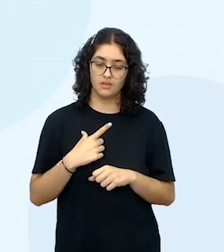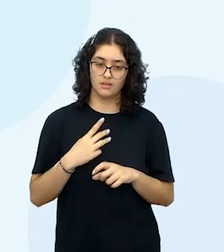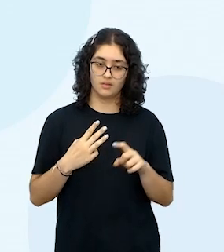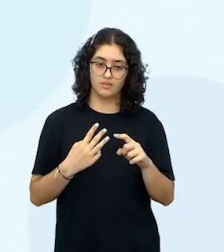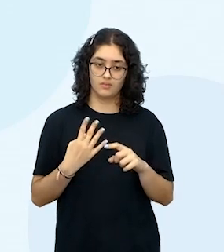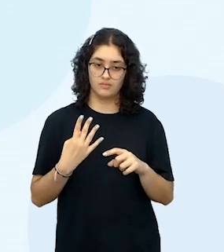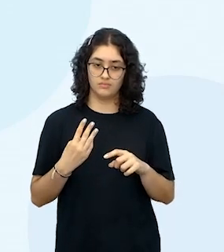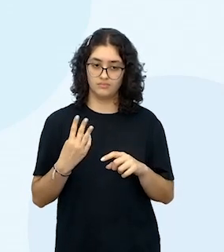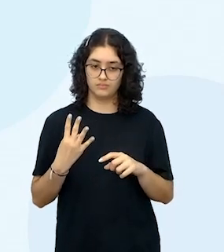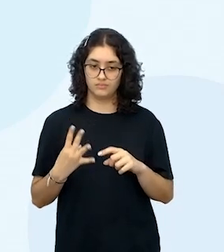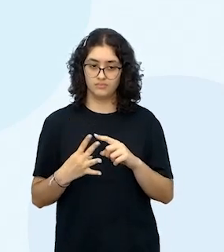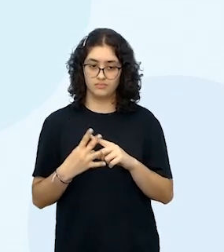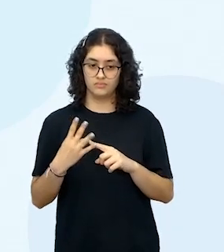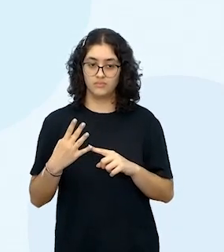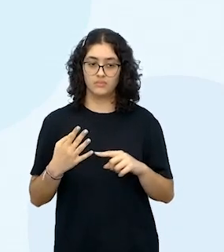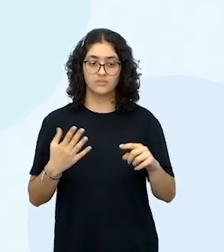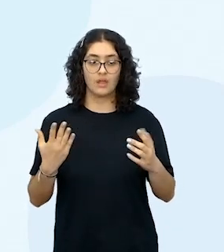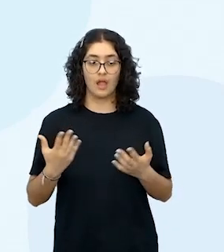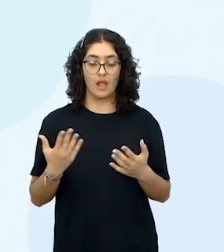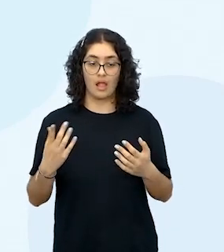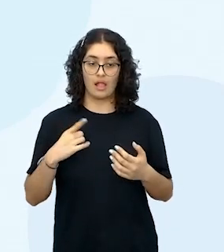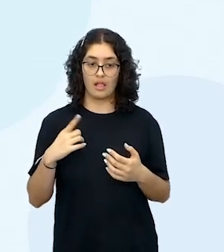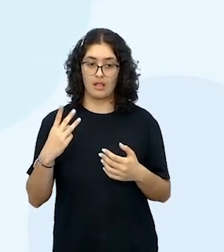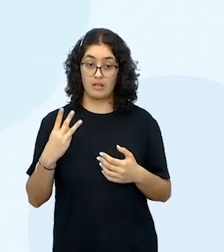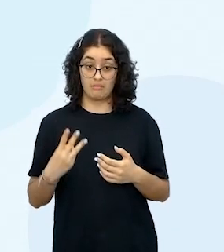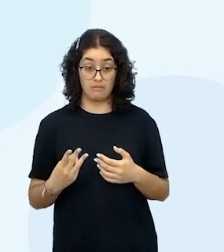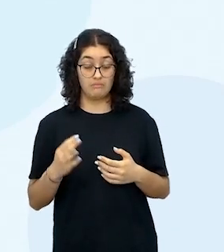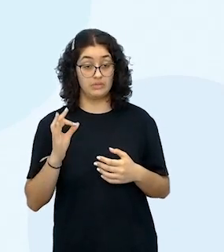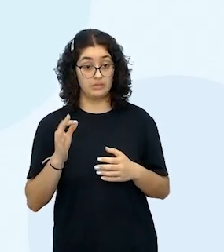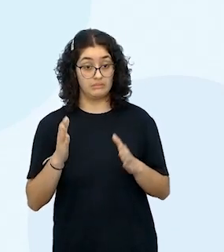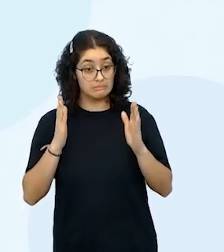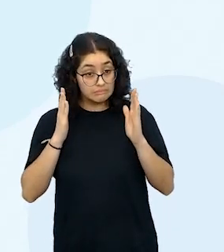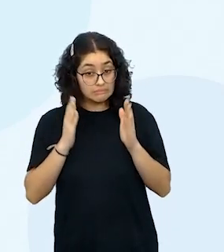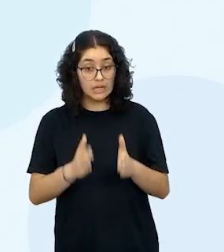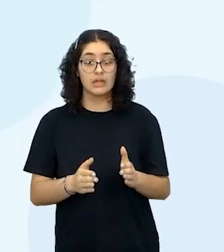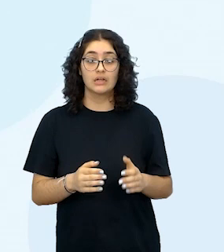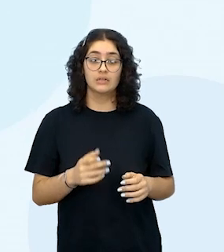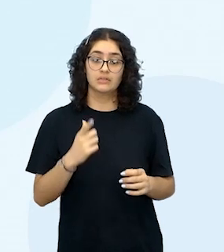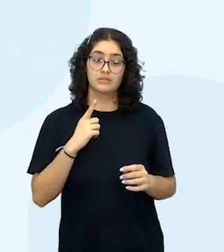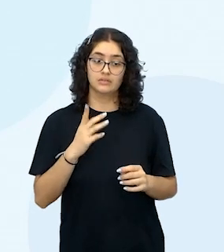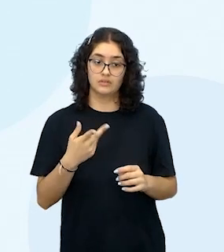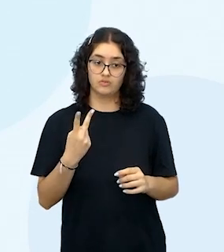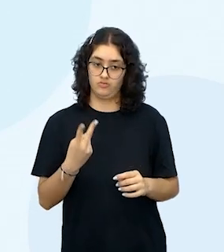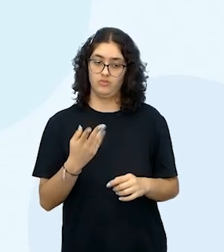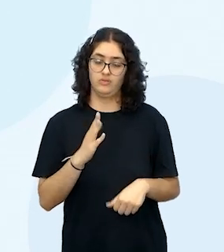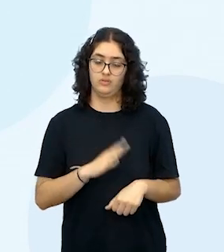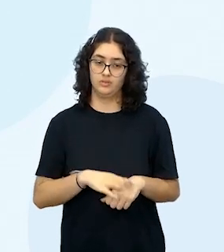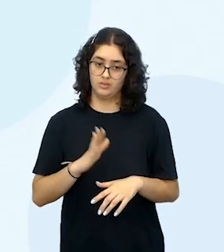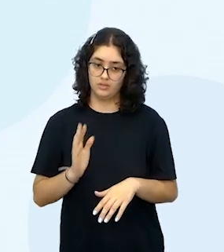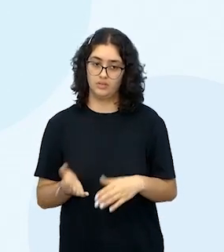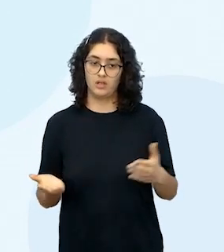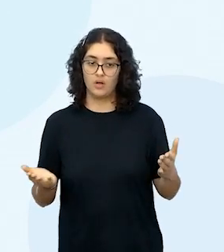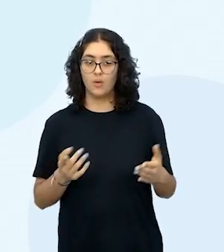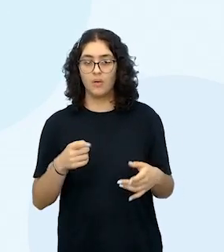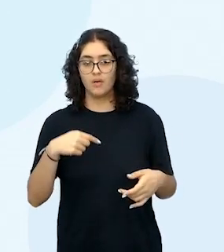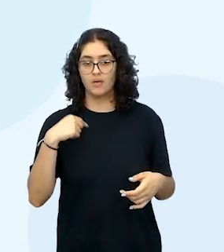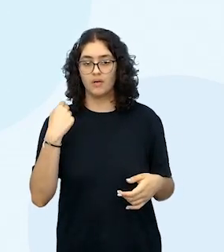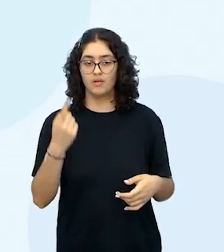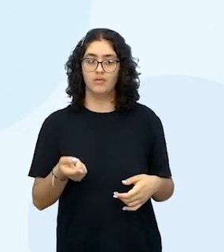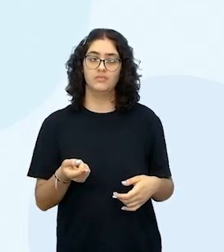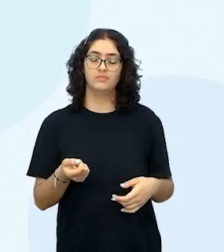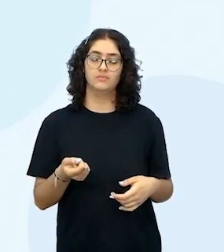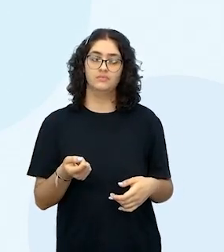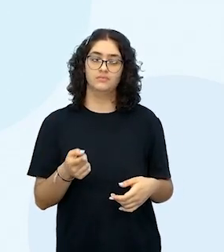formativas. Na verdade, nós estamos com 3 aí já bem encaminhadas. Nós já fizemos 2 trilhas formativas. Estamos com a próxima aí já